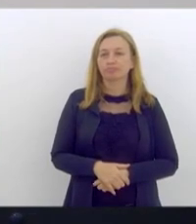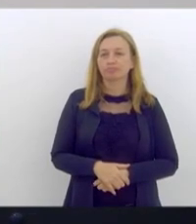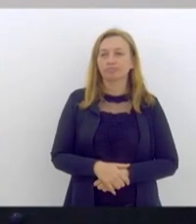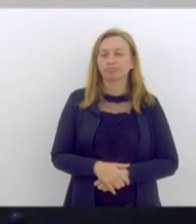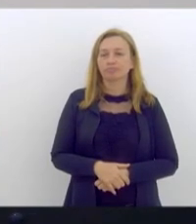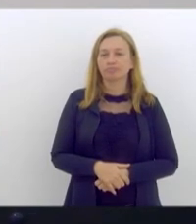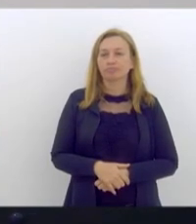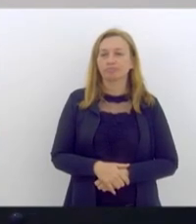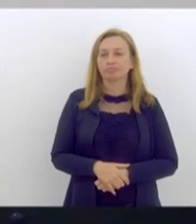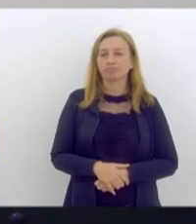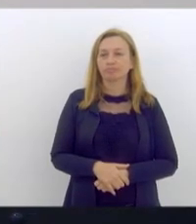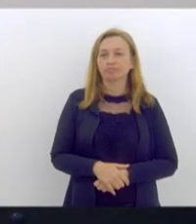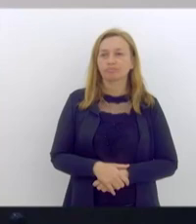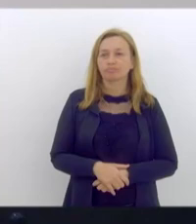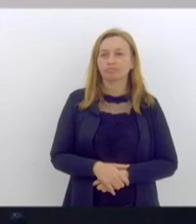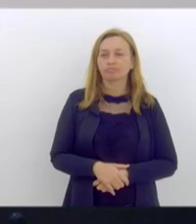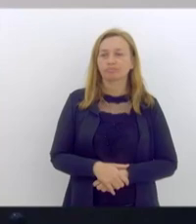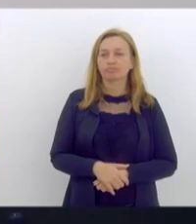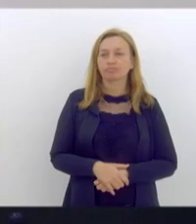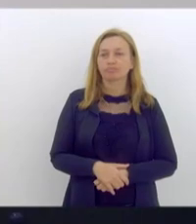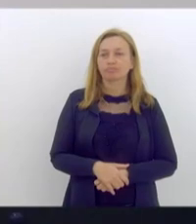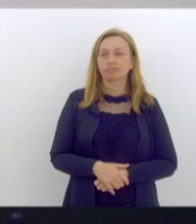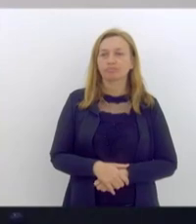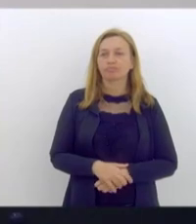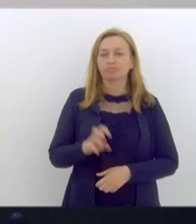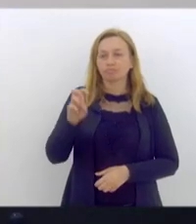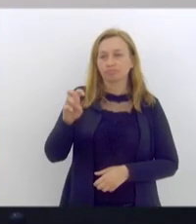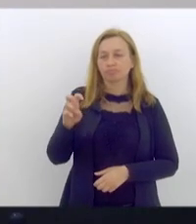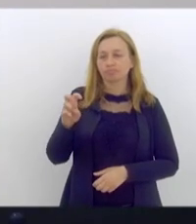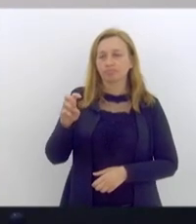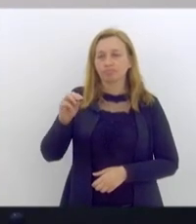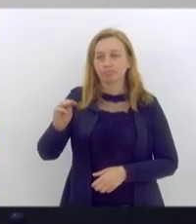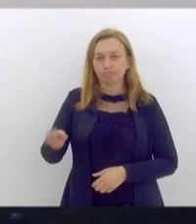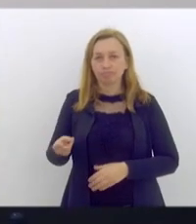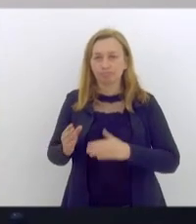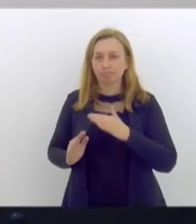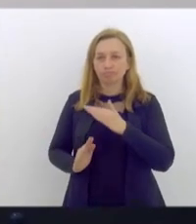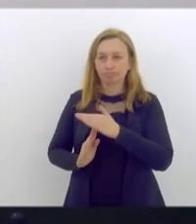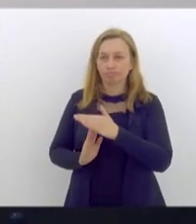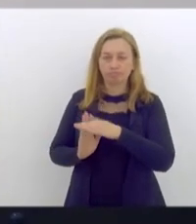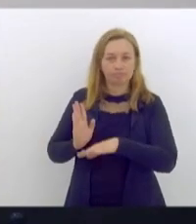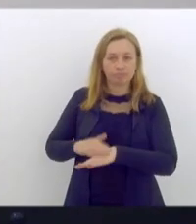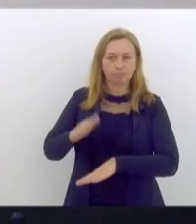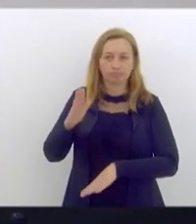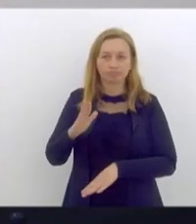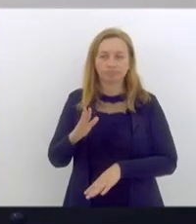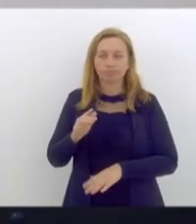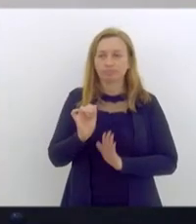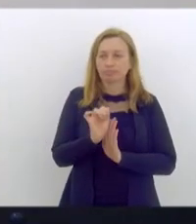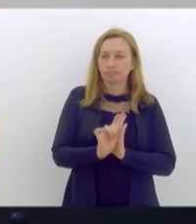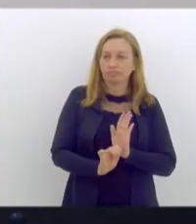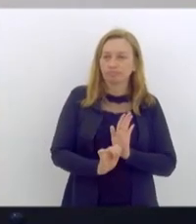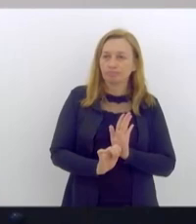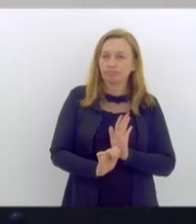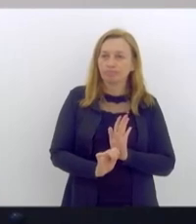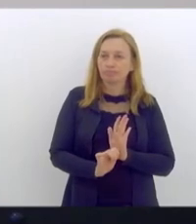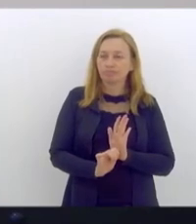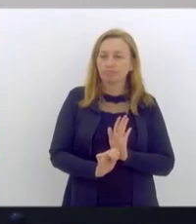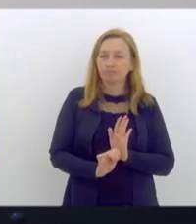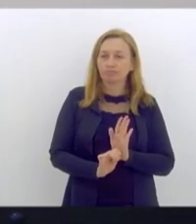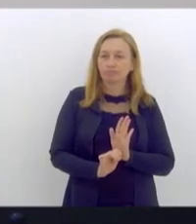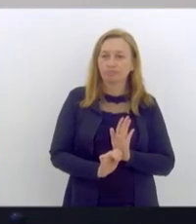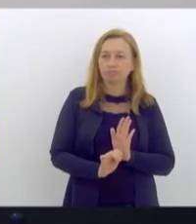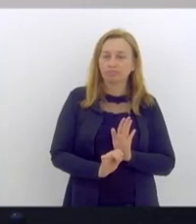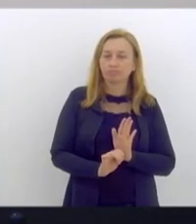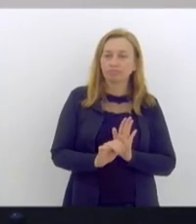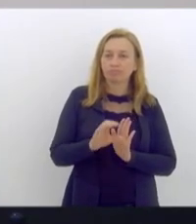em vez de passar acima de 5 milhões manteria a redação de passar na